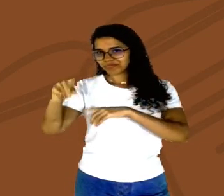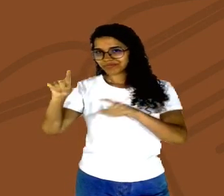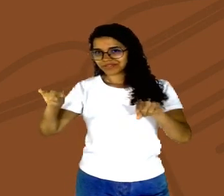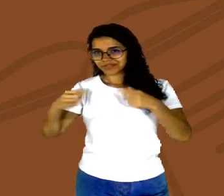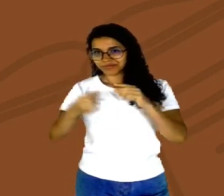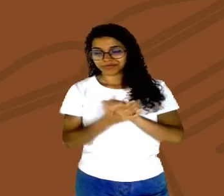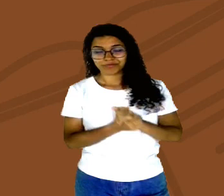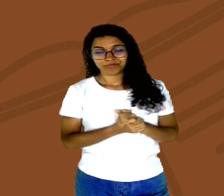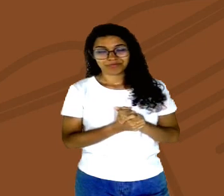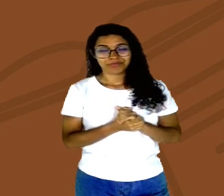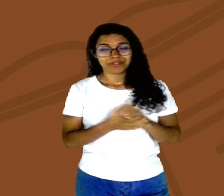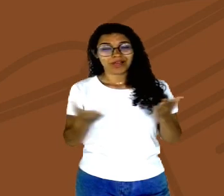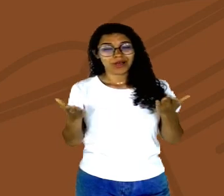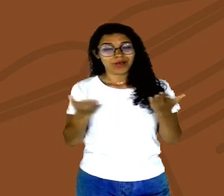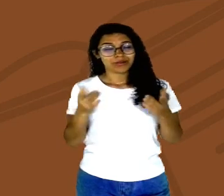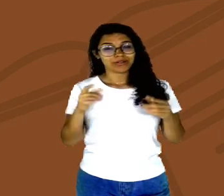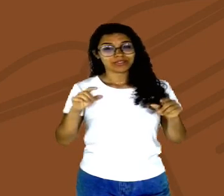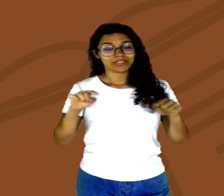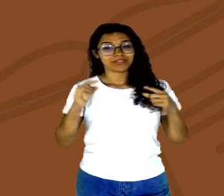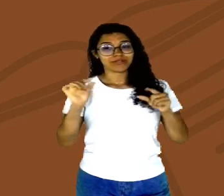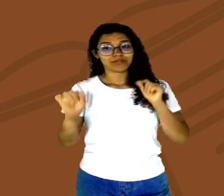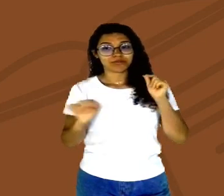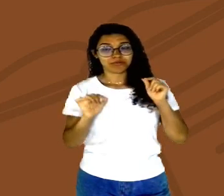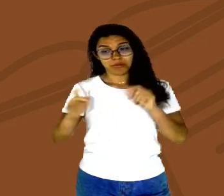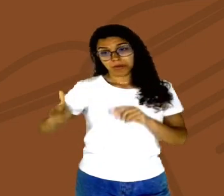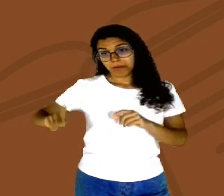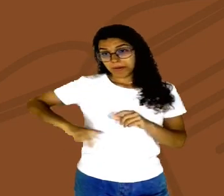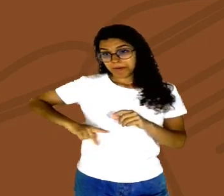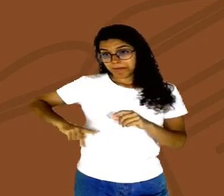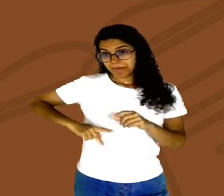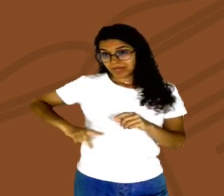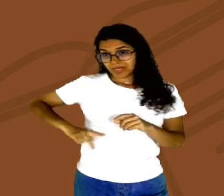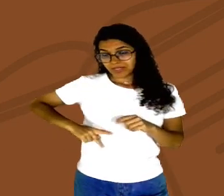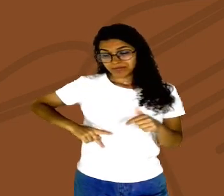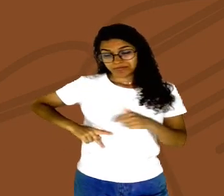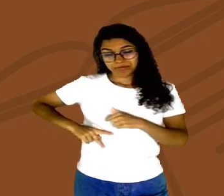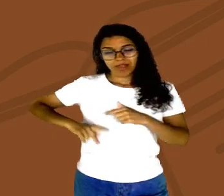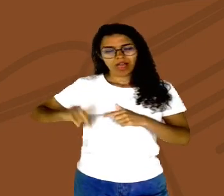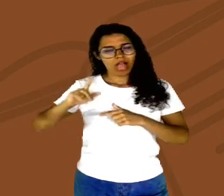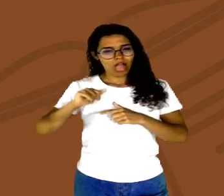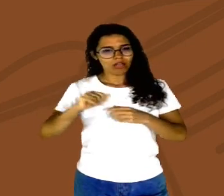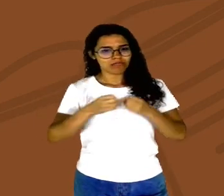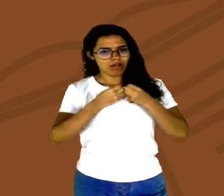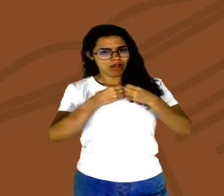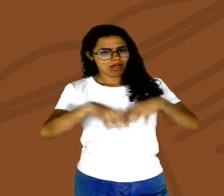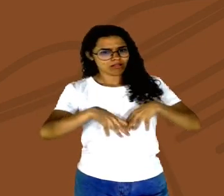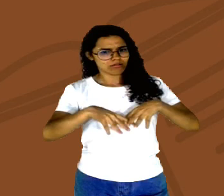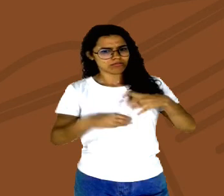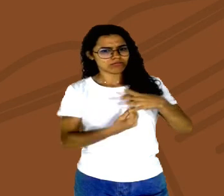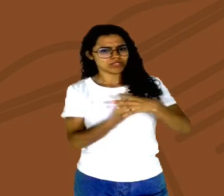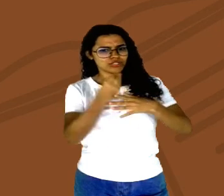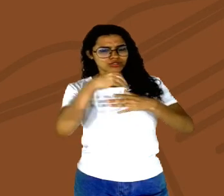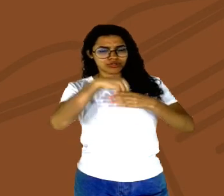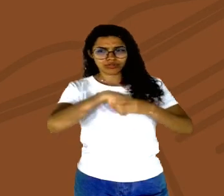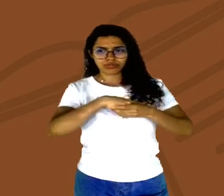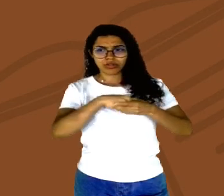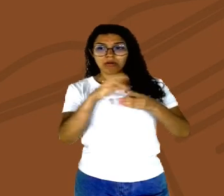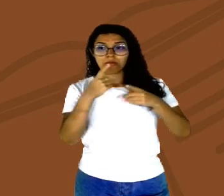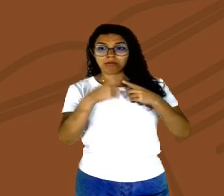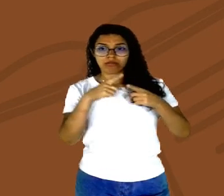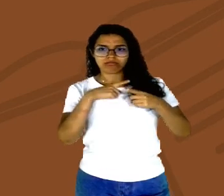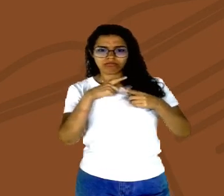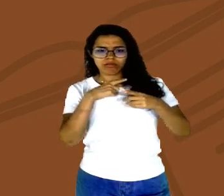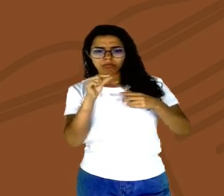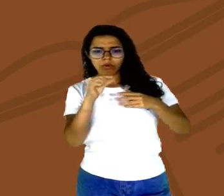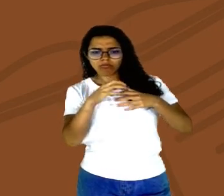no desafio nós temos a seguinte questão. O pâncreas é considerado uma glândula mista, pois possui uma porção endócrina e